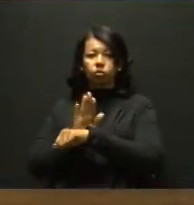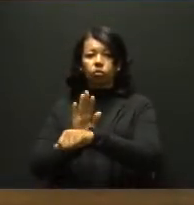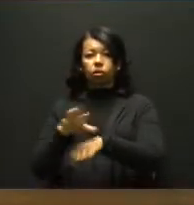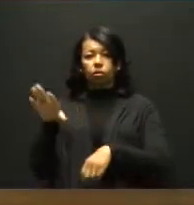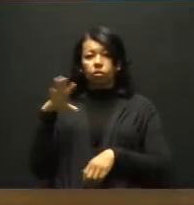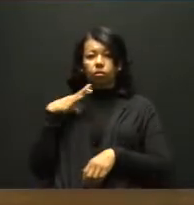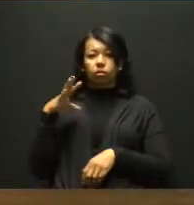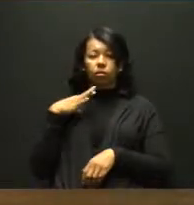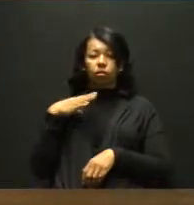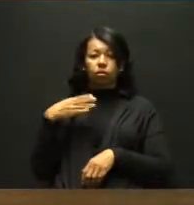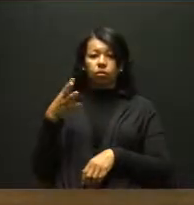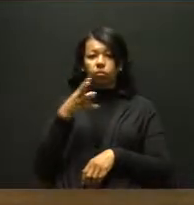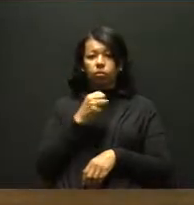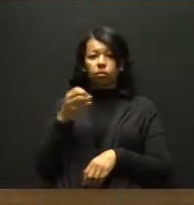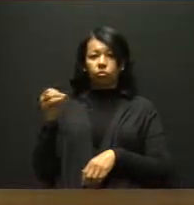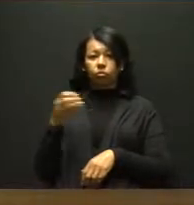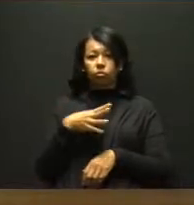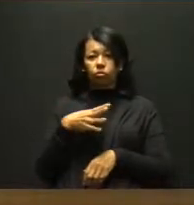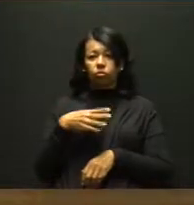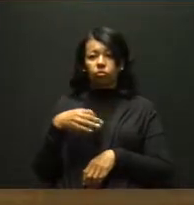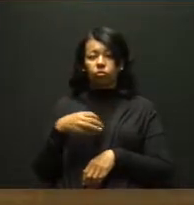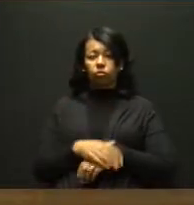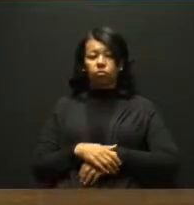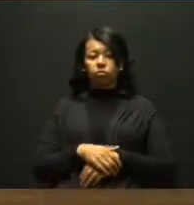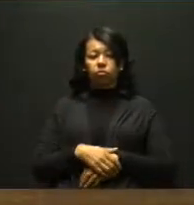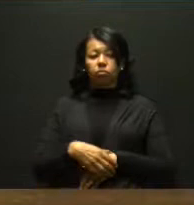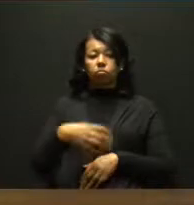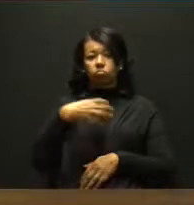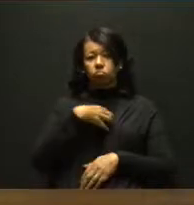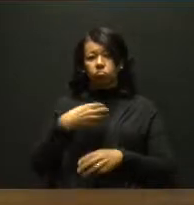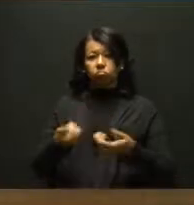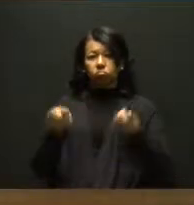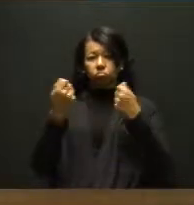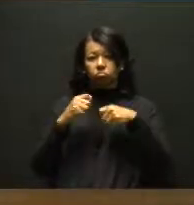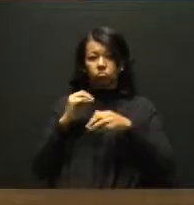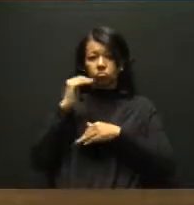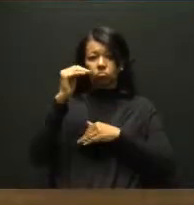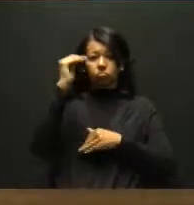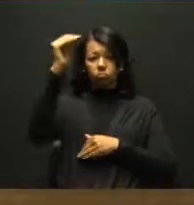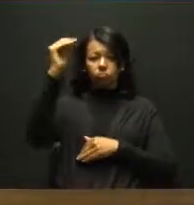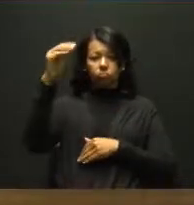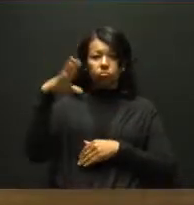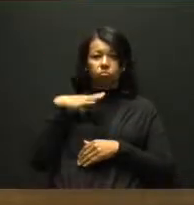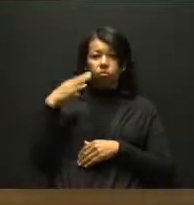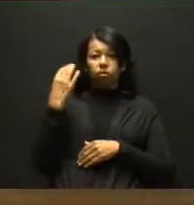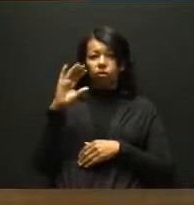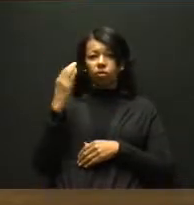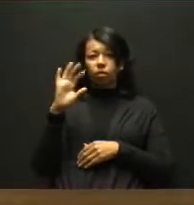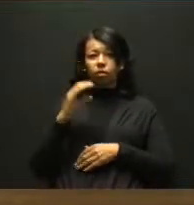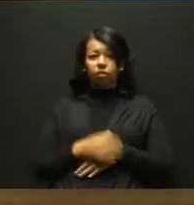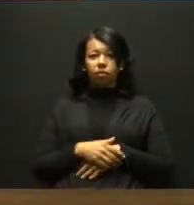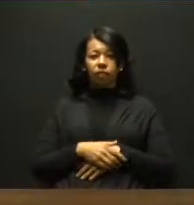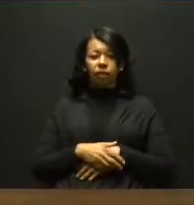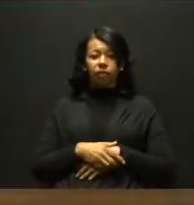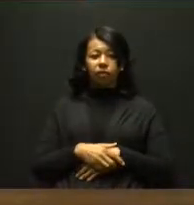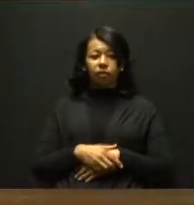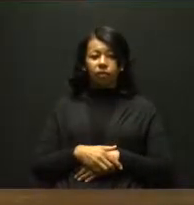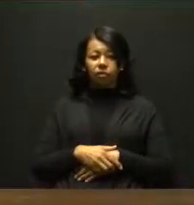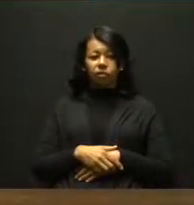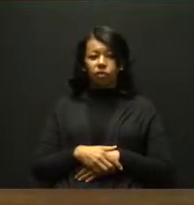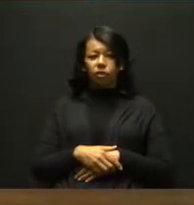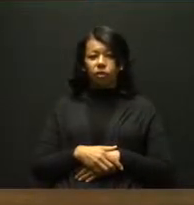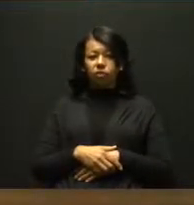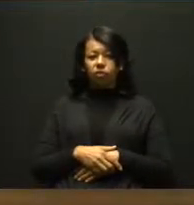cidade a buscar um novo norte a trazer desenvolvimento para a cidade de cubatão outrora tivemos uma